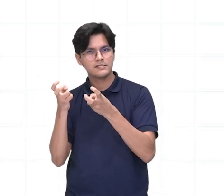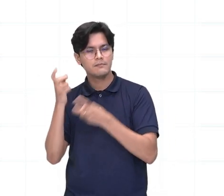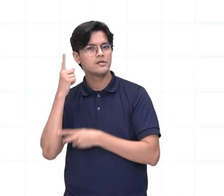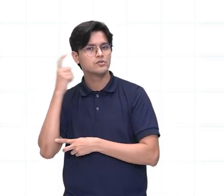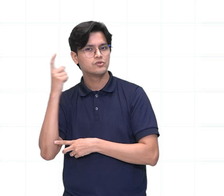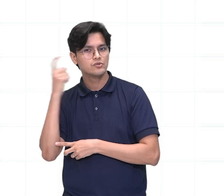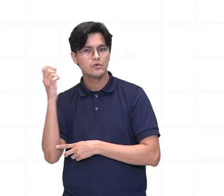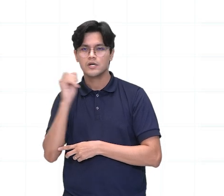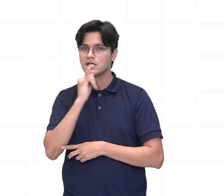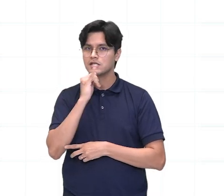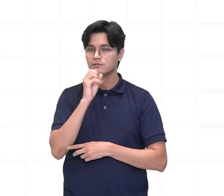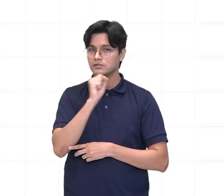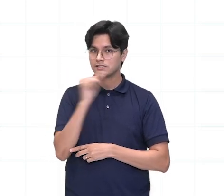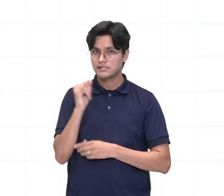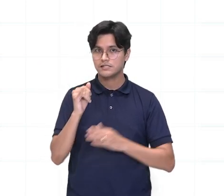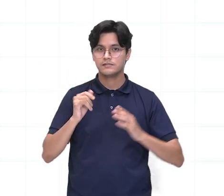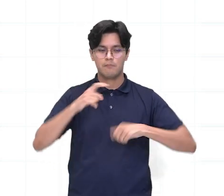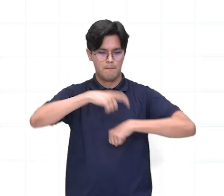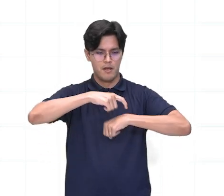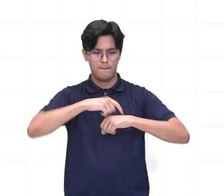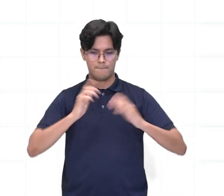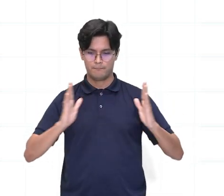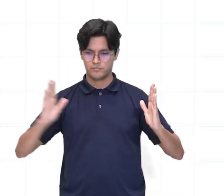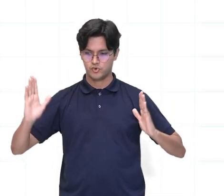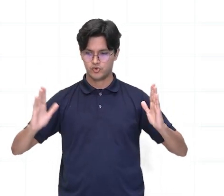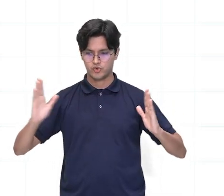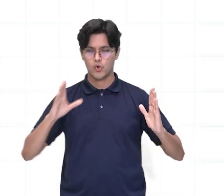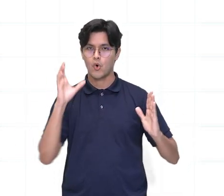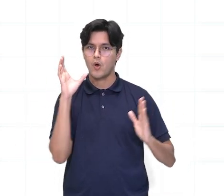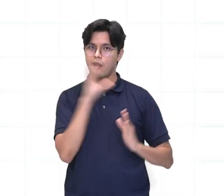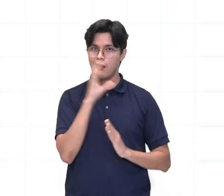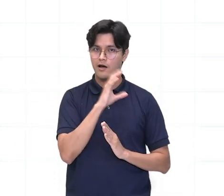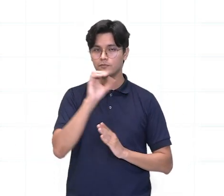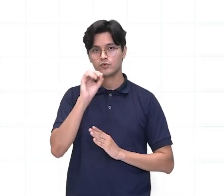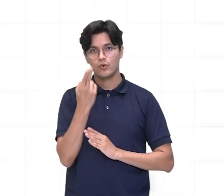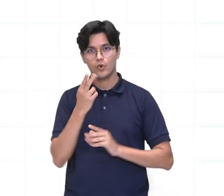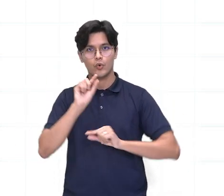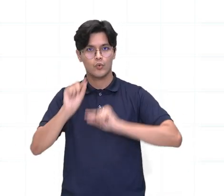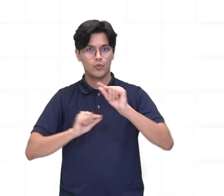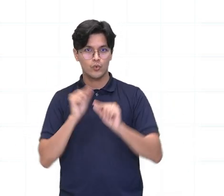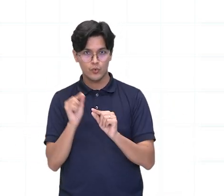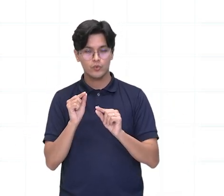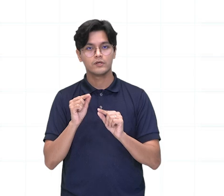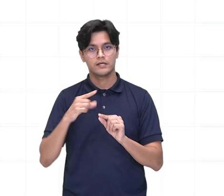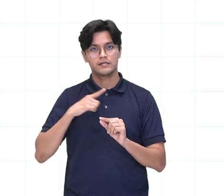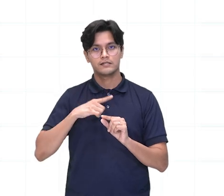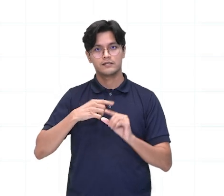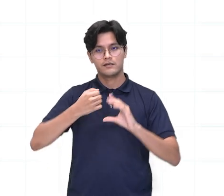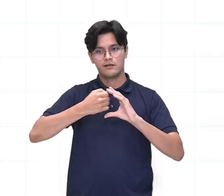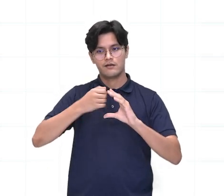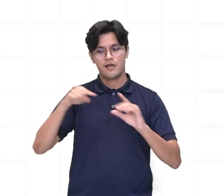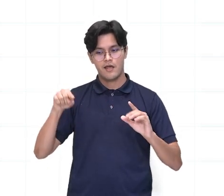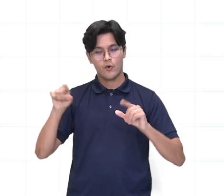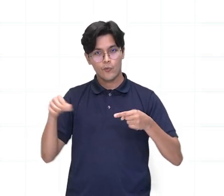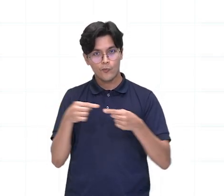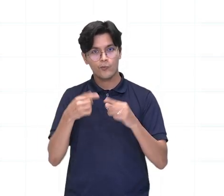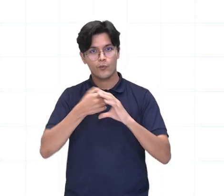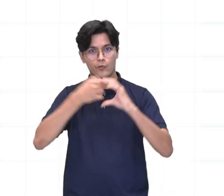som é curto ou longo. É a característica que revela o tempo de emissão de um